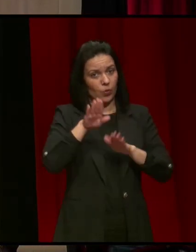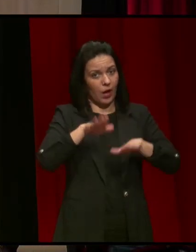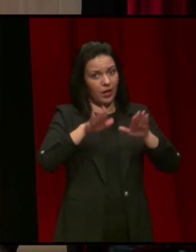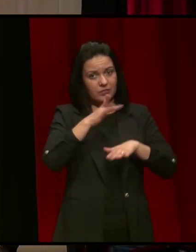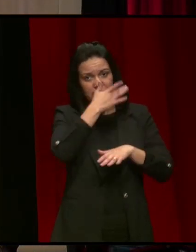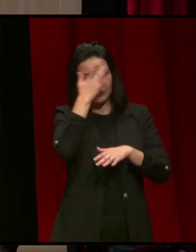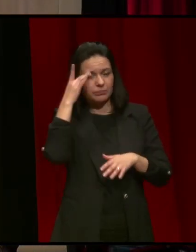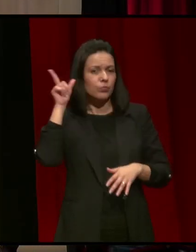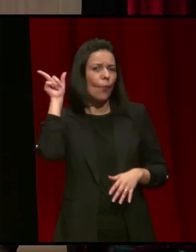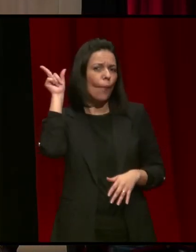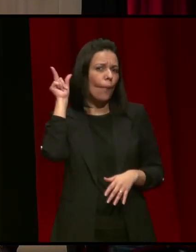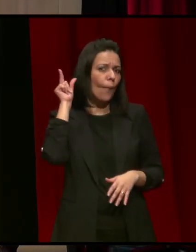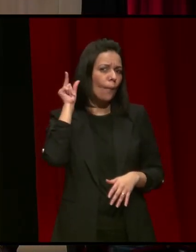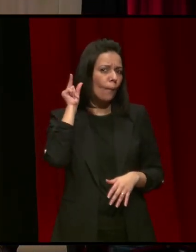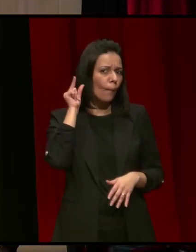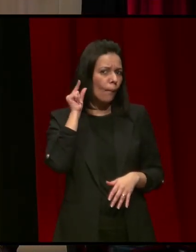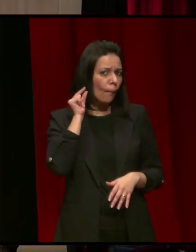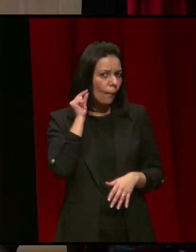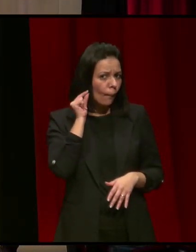vezes, e